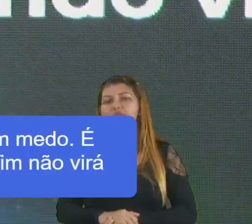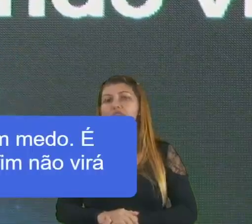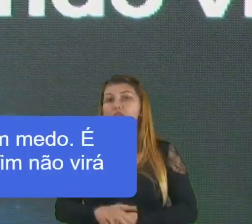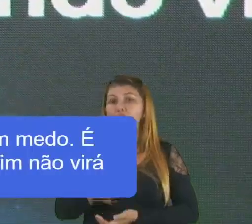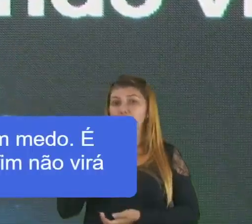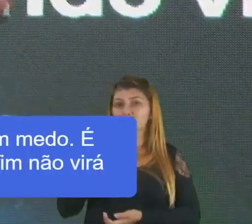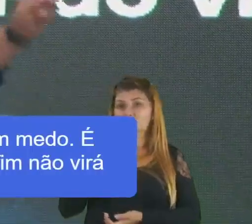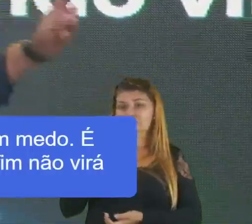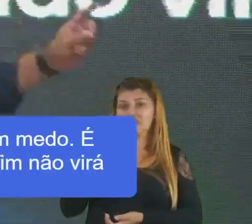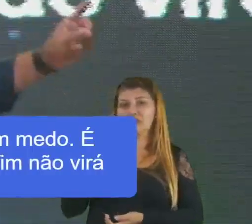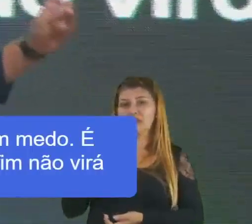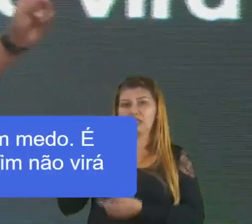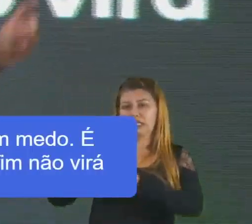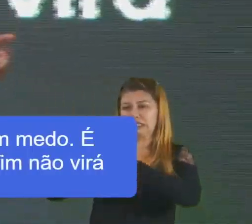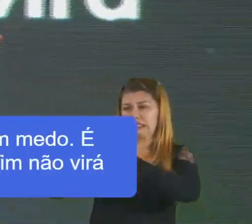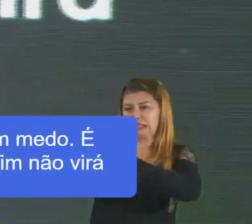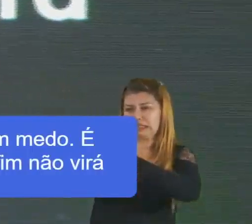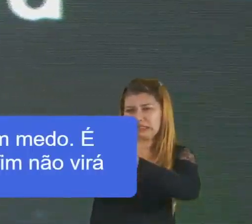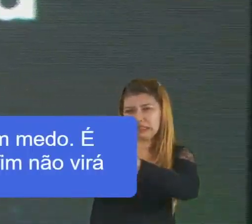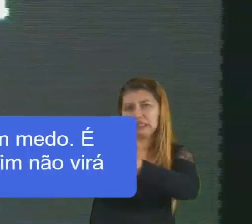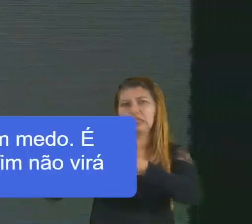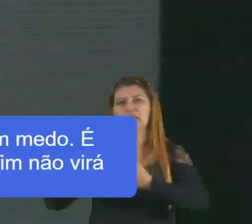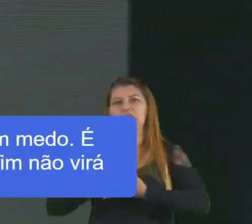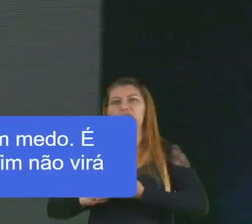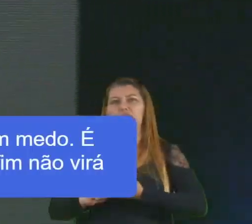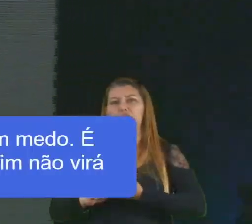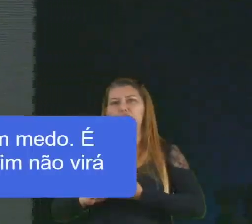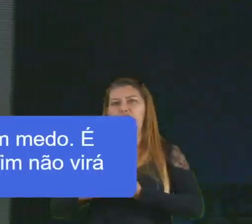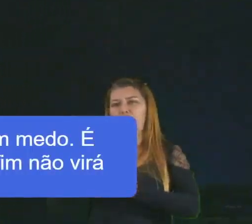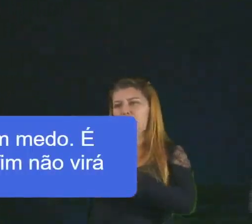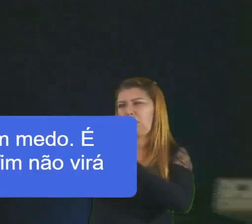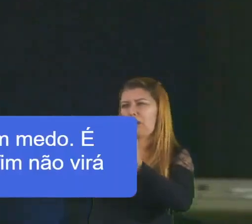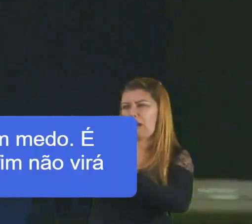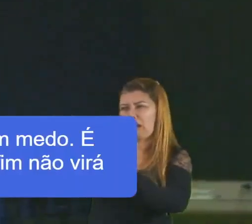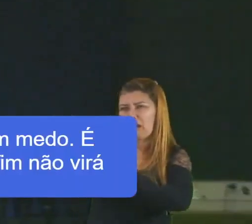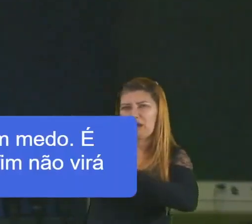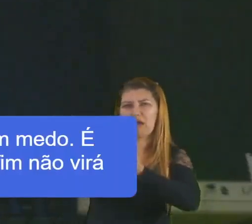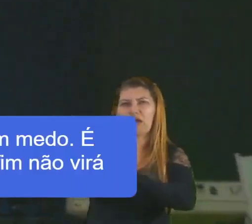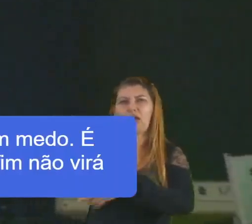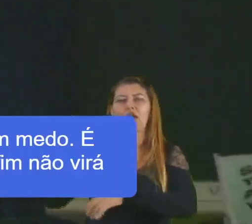Quando ouvirem falar de guerras e rebeliões, não tenham.